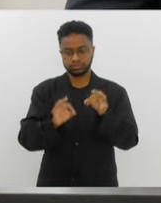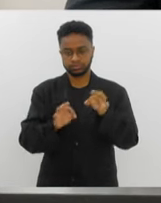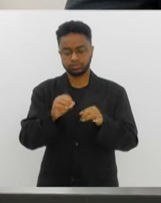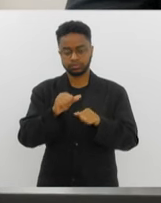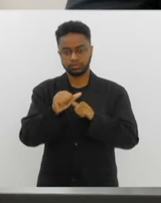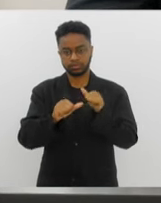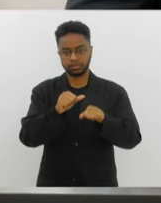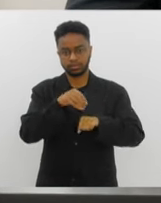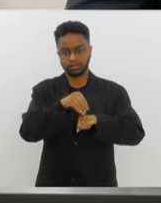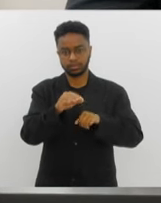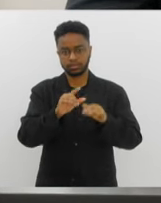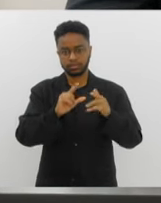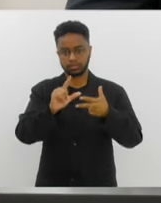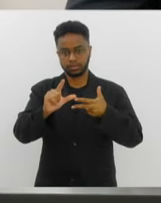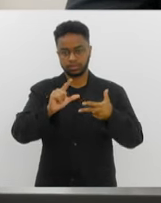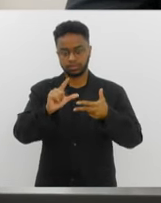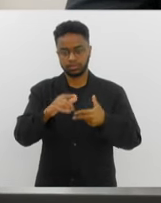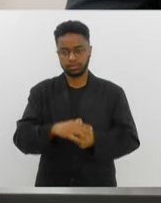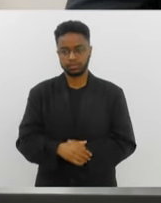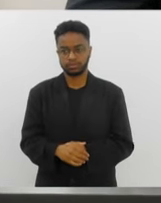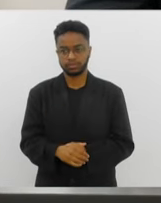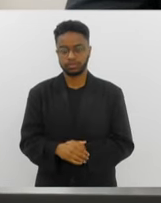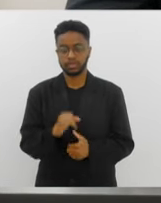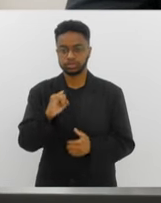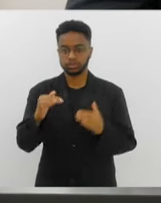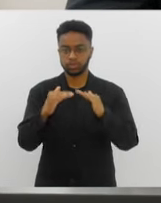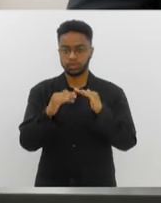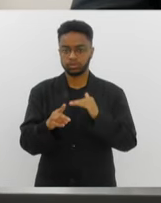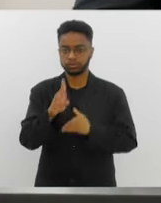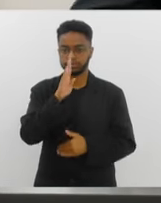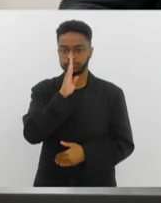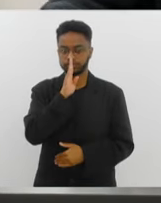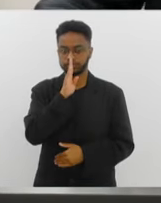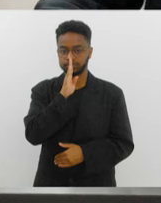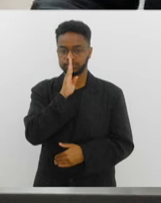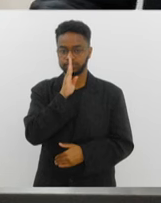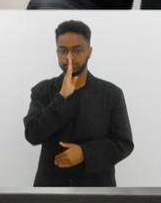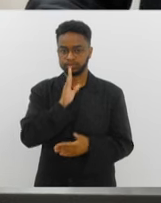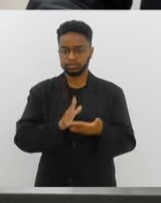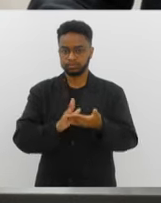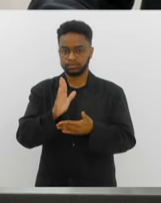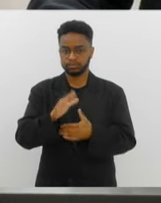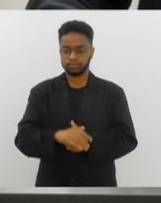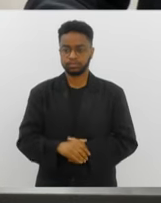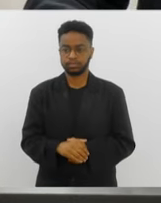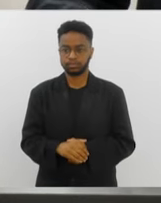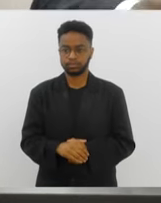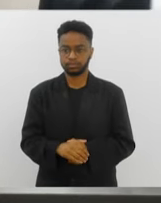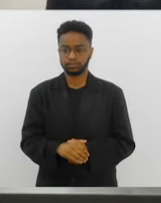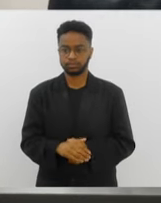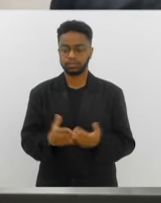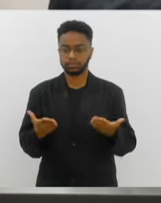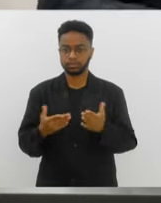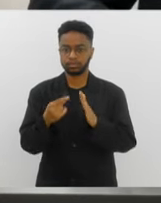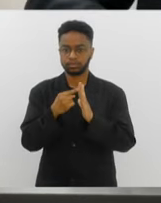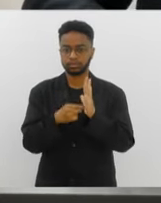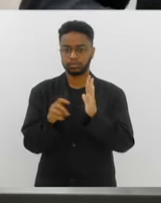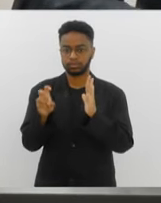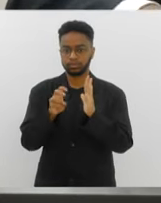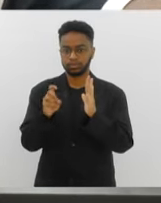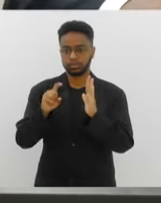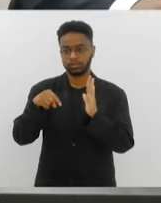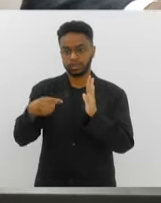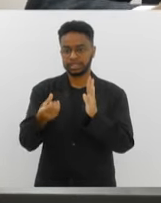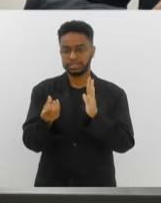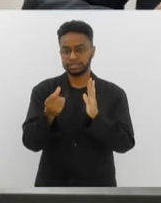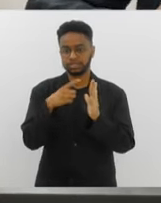em indicação legislativa. Senhores que aprovam, permaneçam como estão. Aprovado. Passou o 5 e depois na sequência, porque o 6 tem